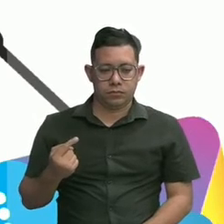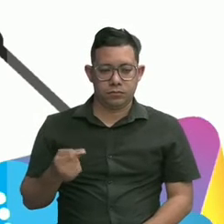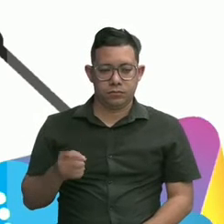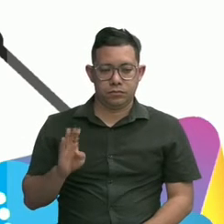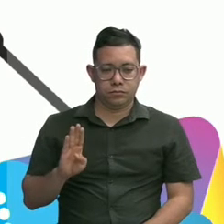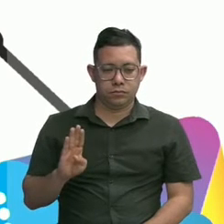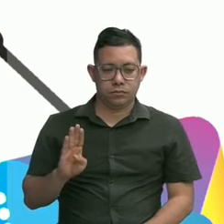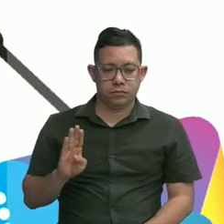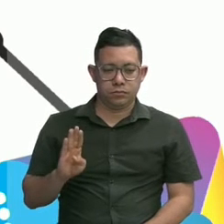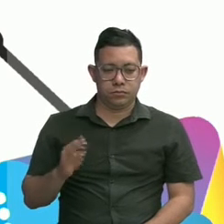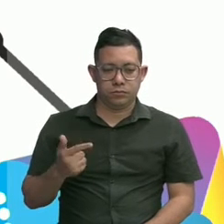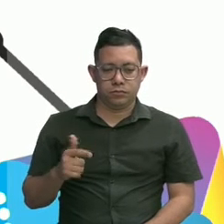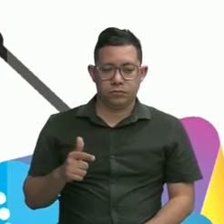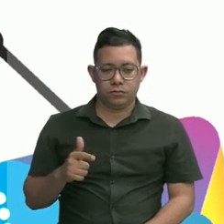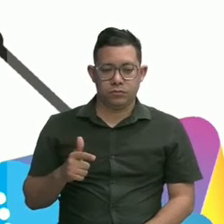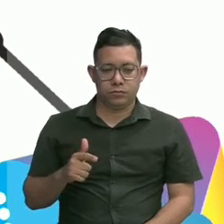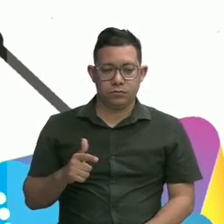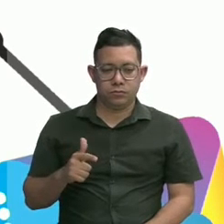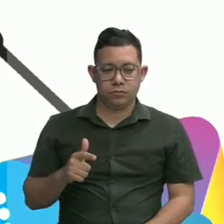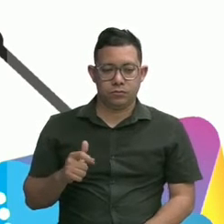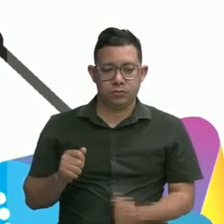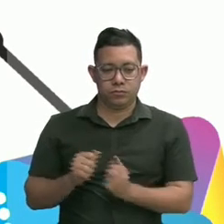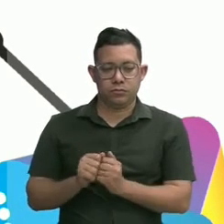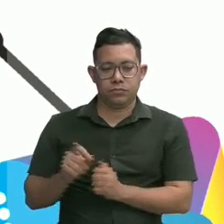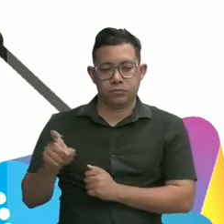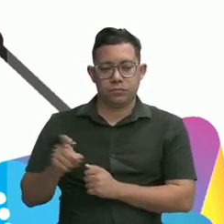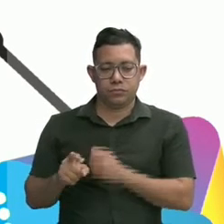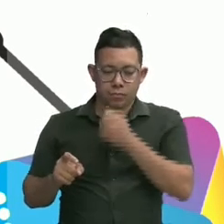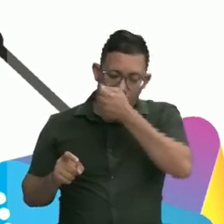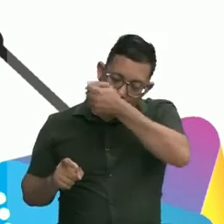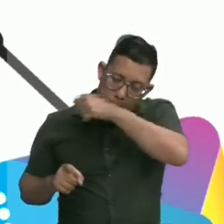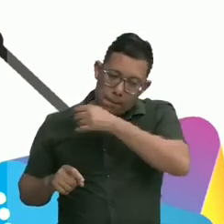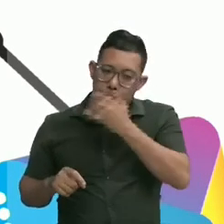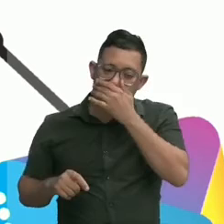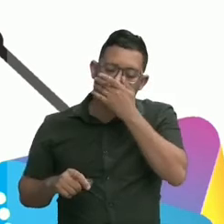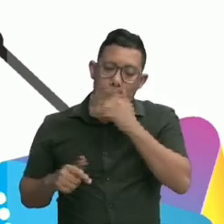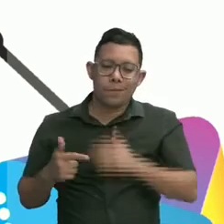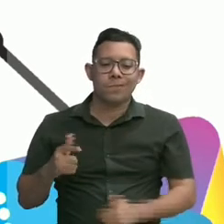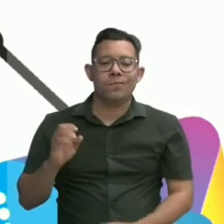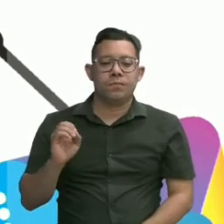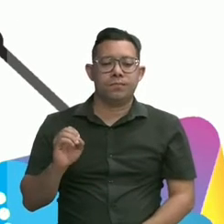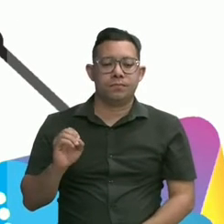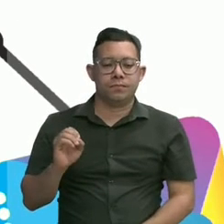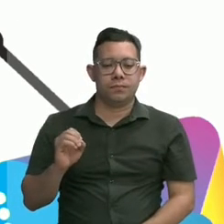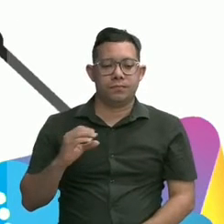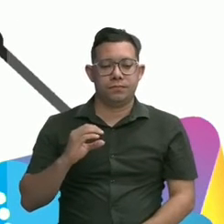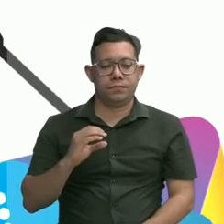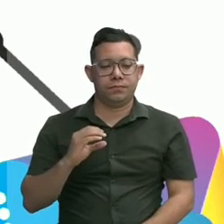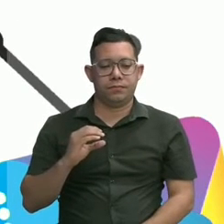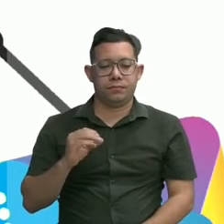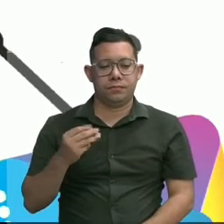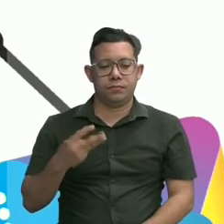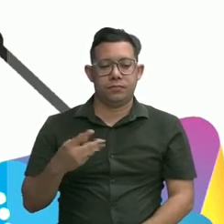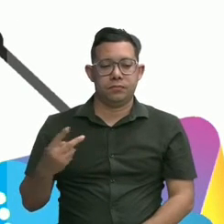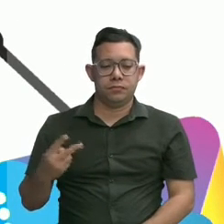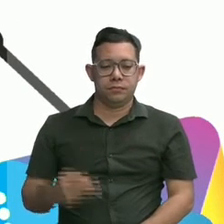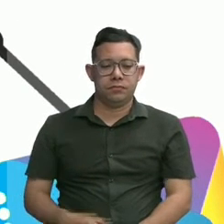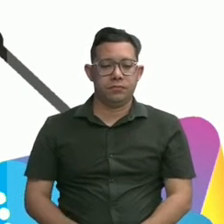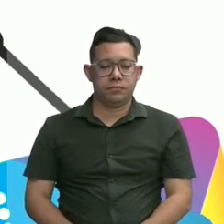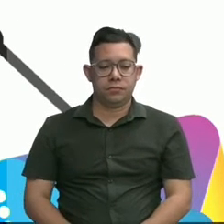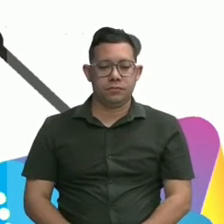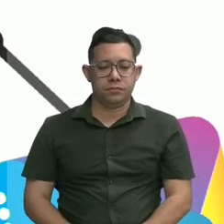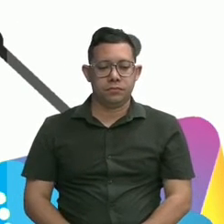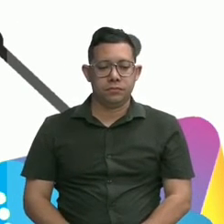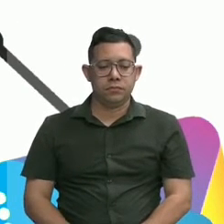bebê não tem gente não tem nem e junto com o chip então B vale zero tá eu sei vale32